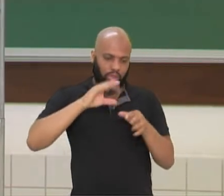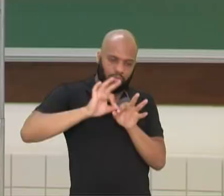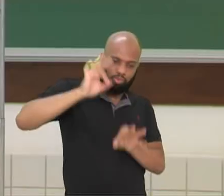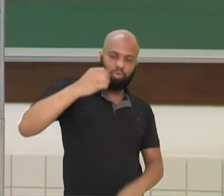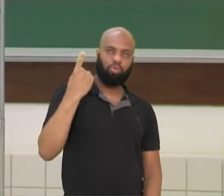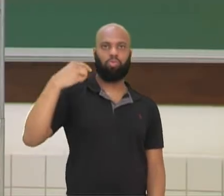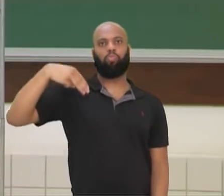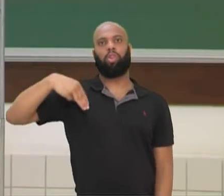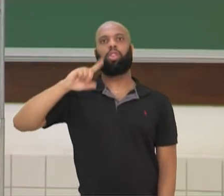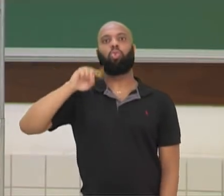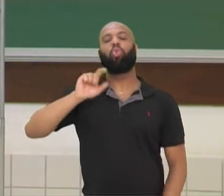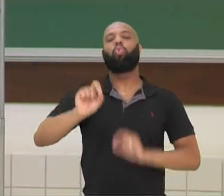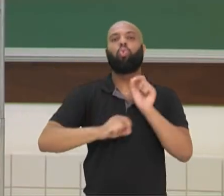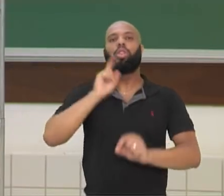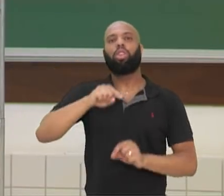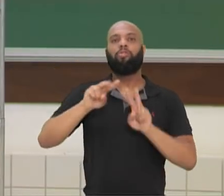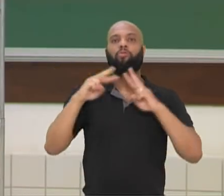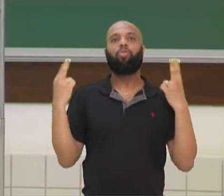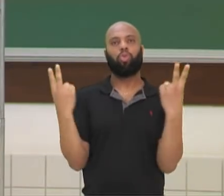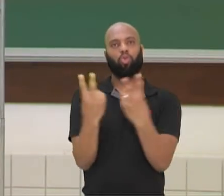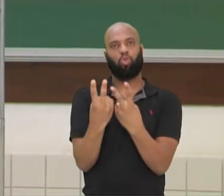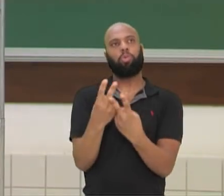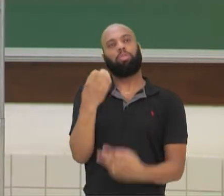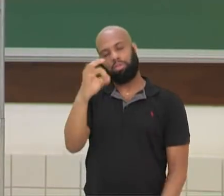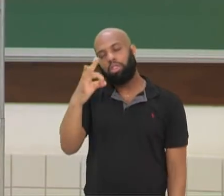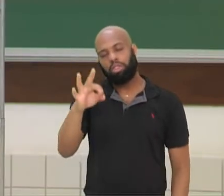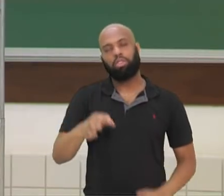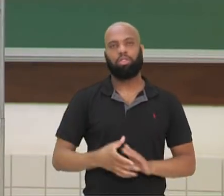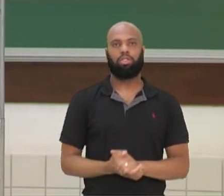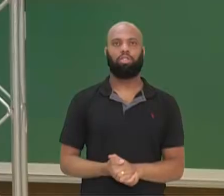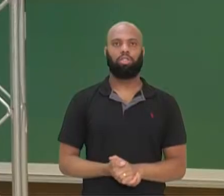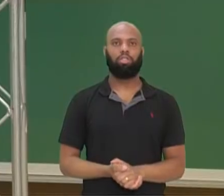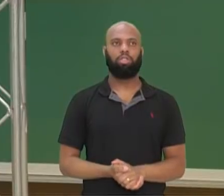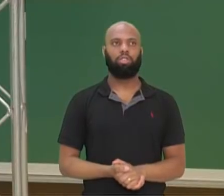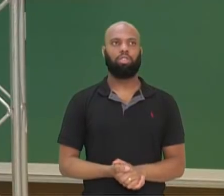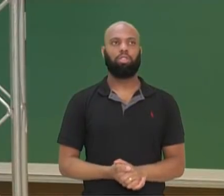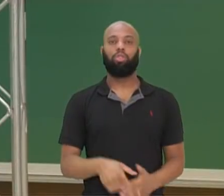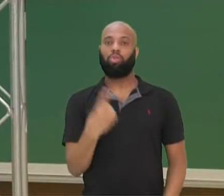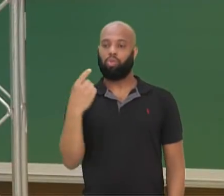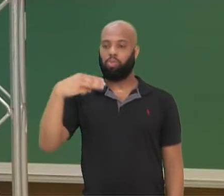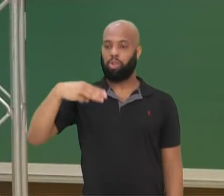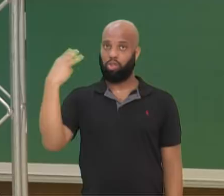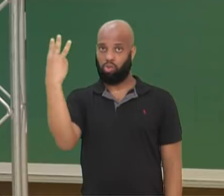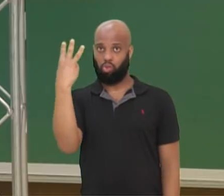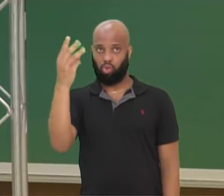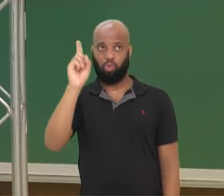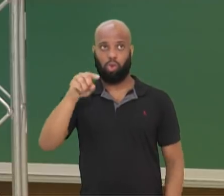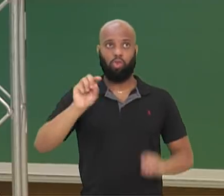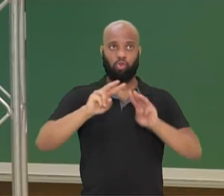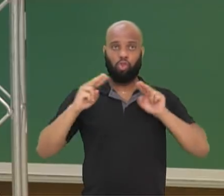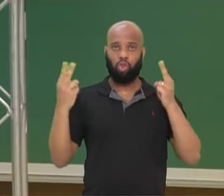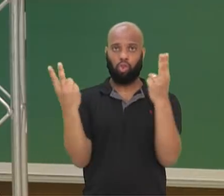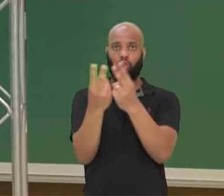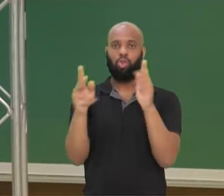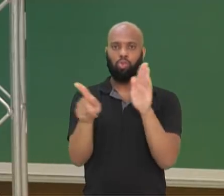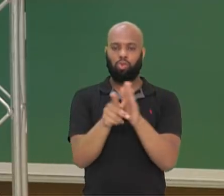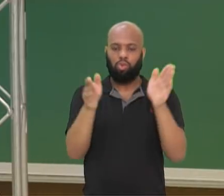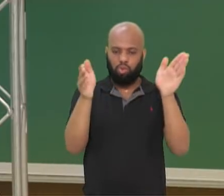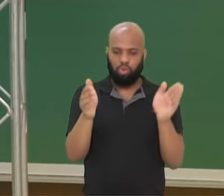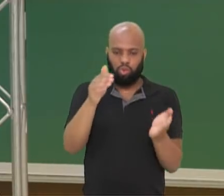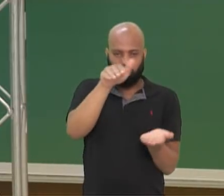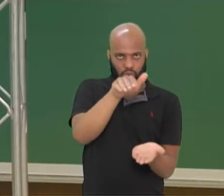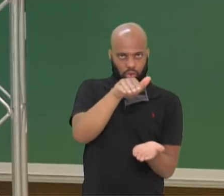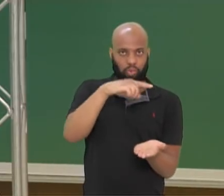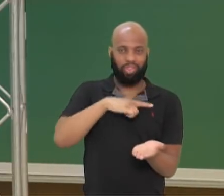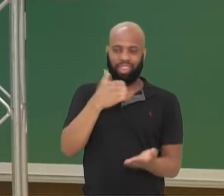Então, 1 metro cúbico é o volume de um cubo de 1 metro de aresta. 1 metro cúbico é o volume de um cubo de 100 centímetros